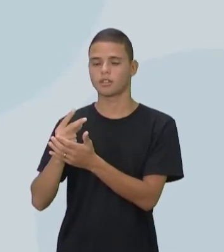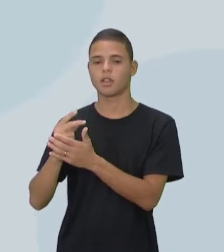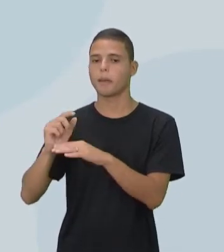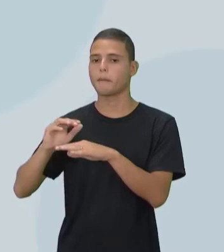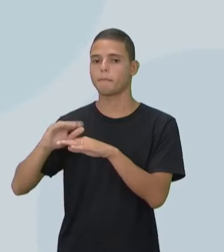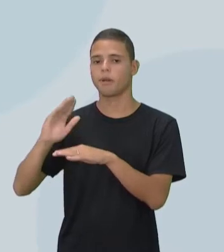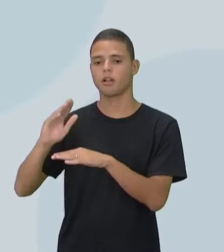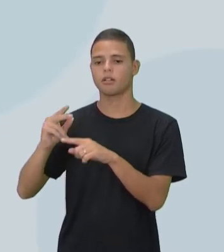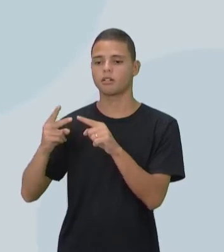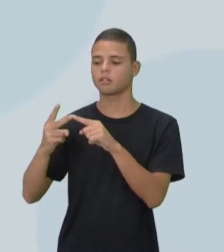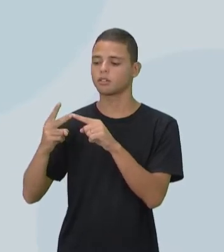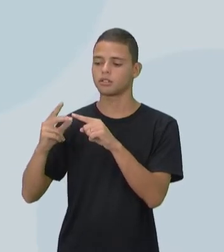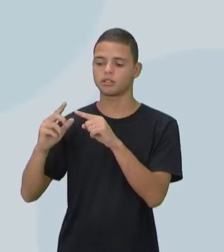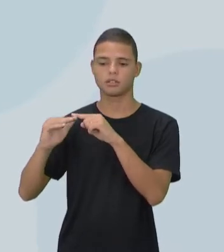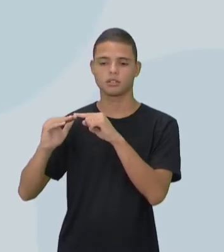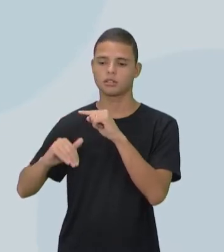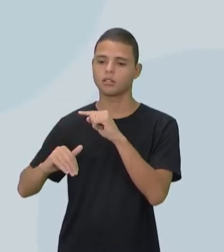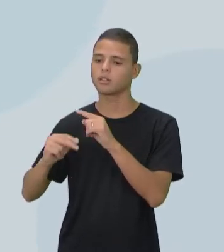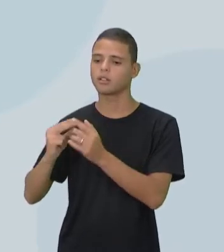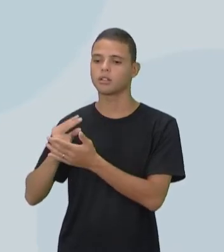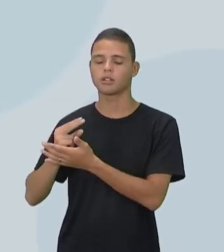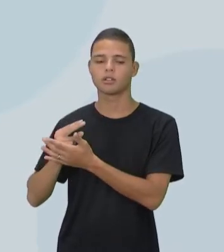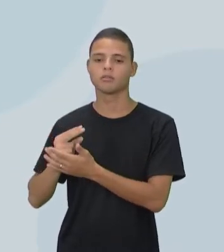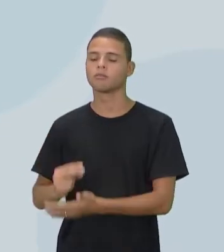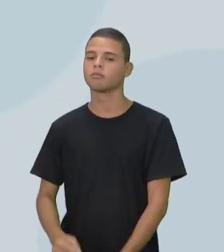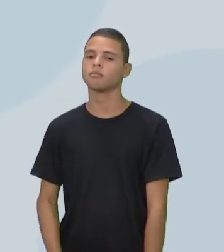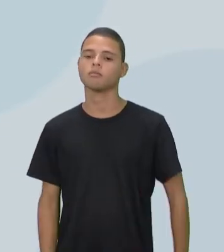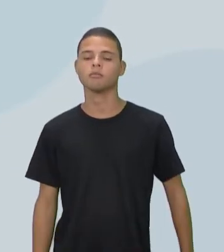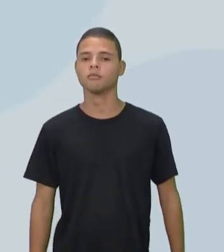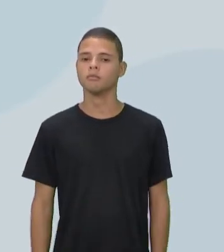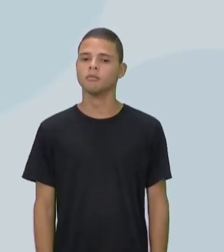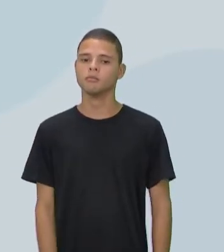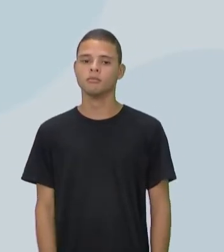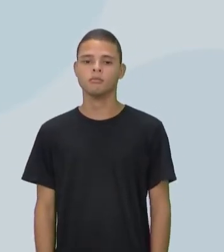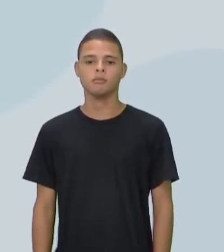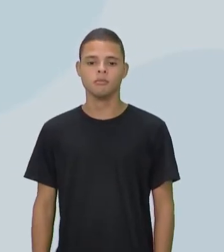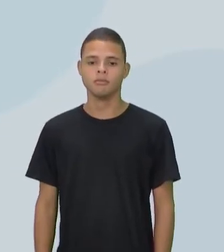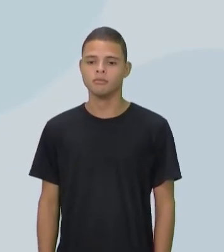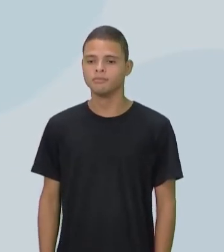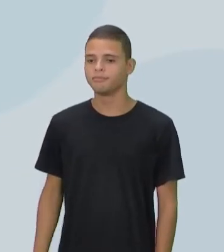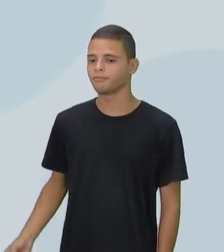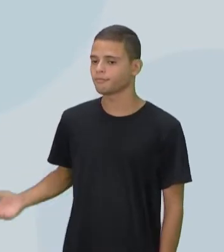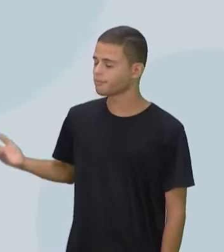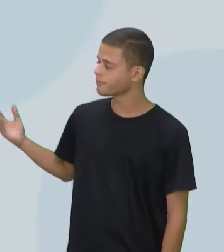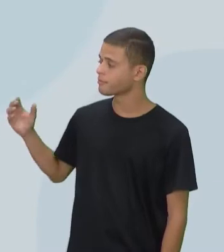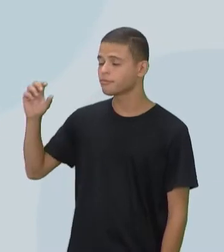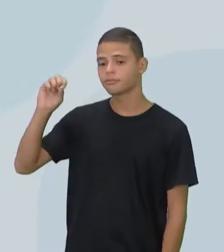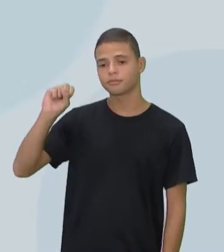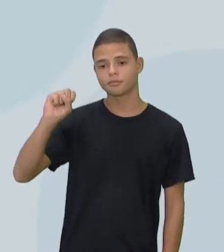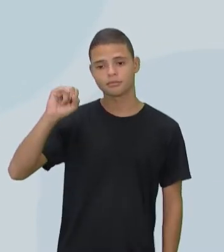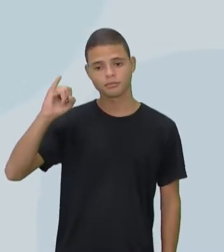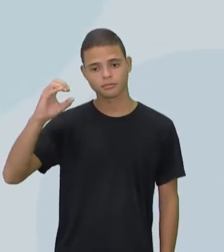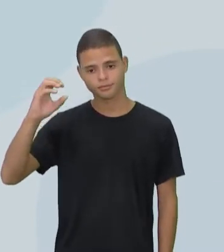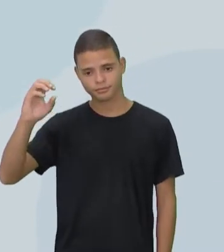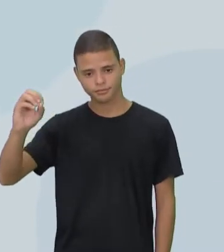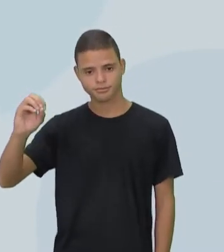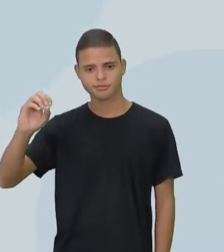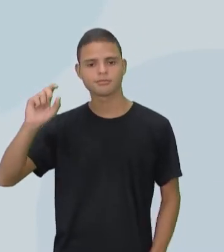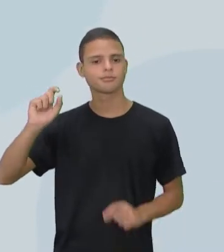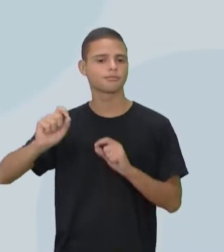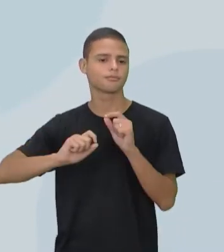maiúscula e a segunda letra sempre minúscula, né? O dióxido de silício, que é a areia, conhecido,